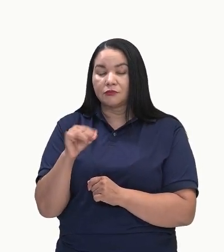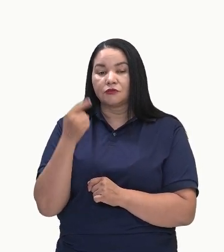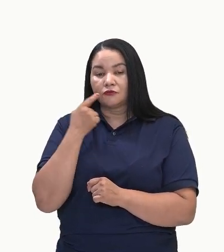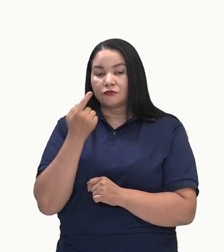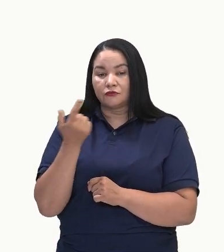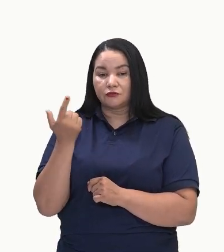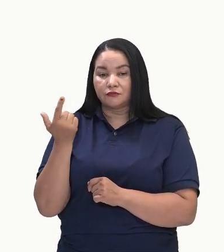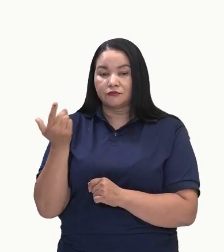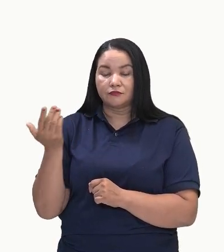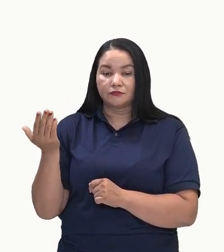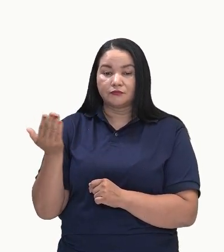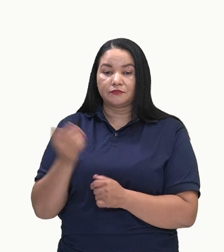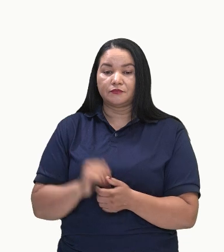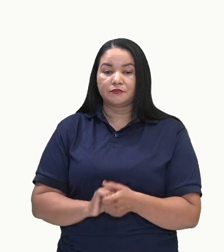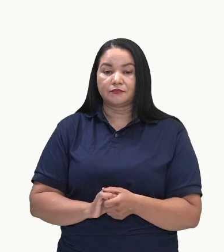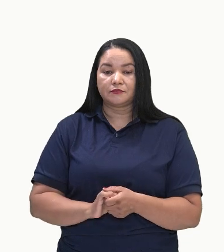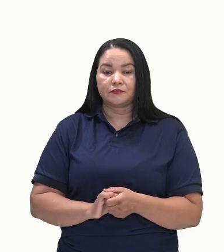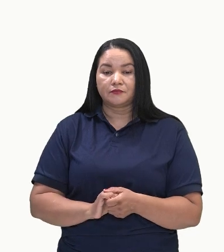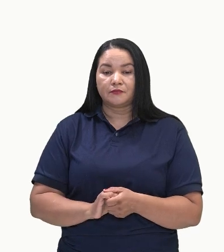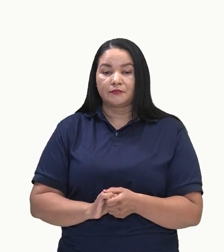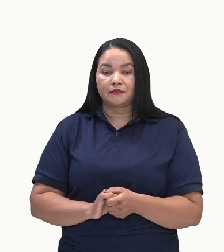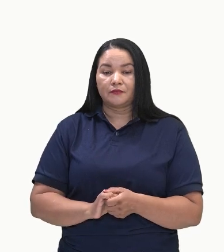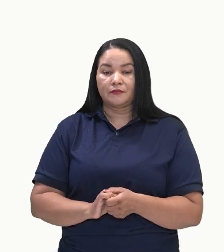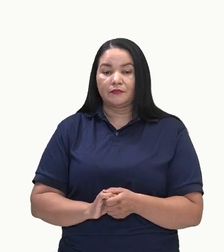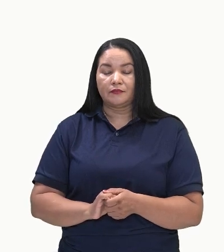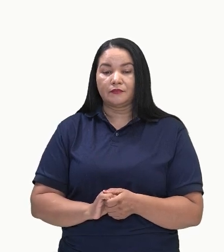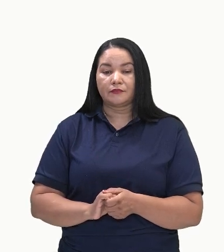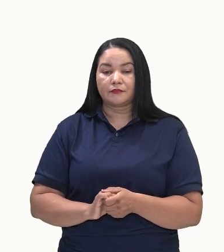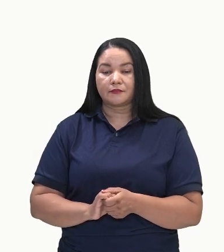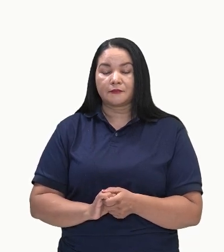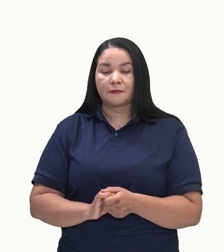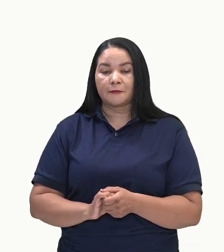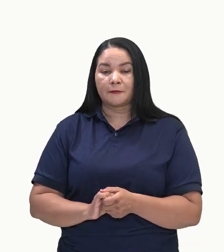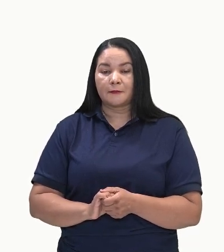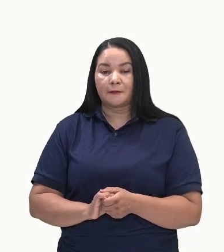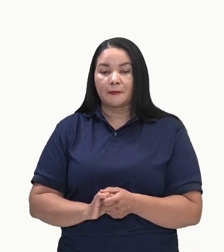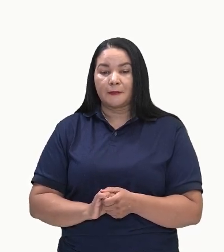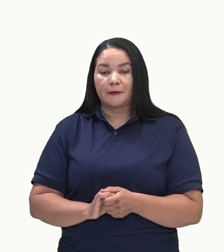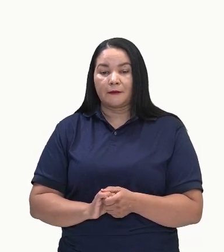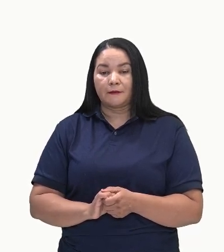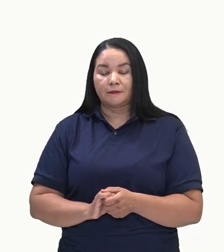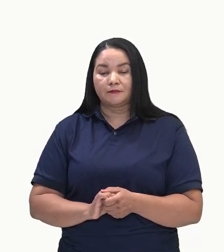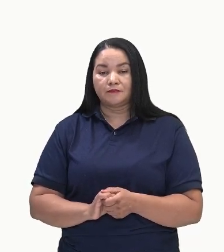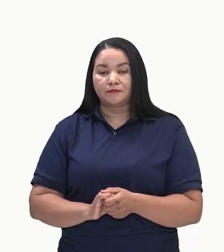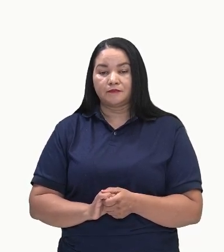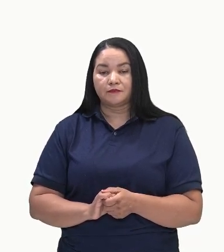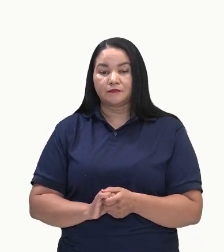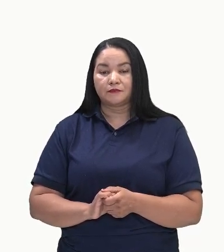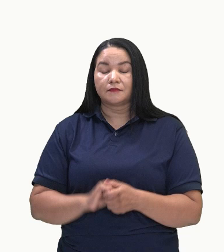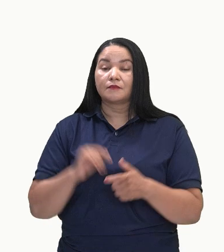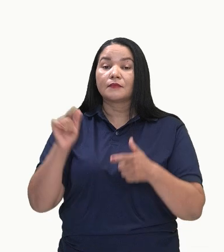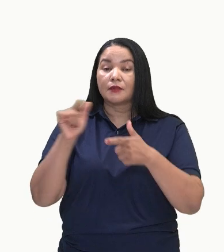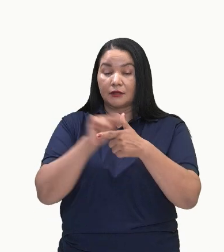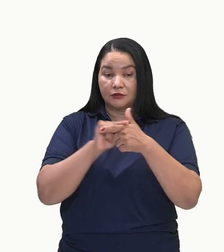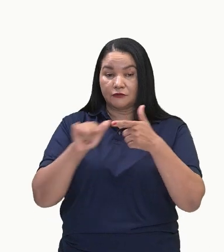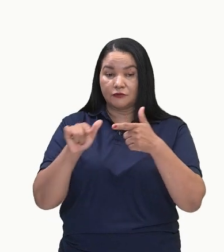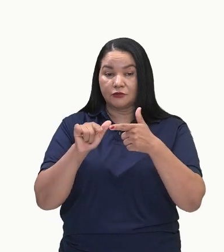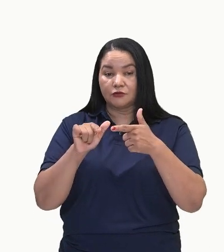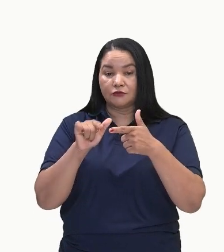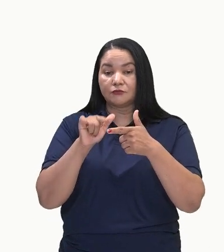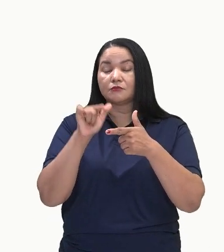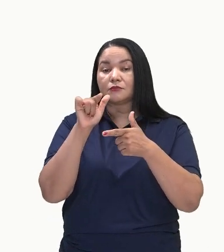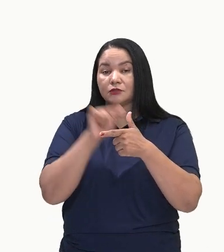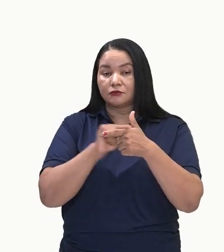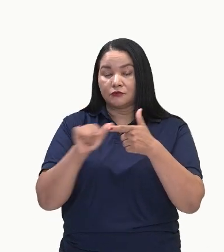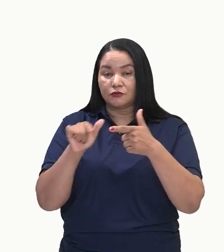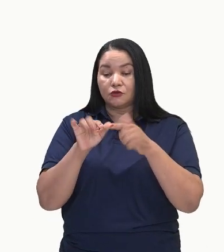Distância total, só repetir a igualdade aqui, ó. Nós vamos ter 720 metros dividido pelo